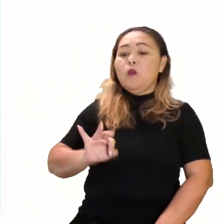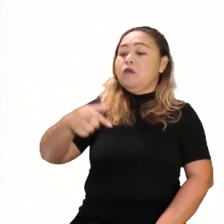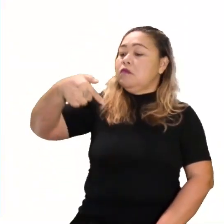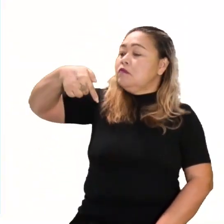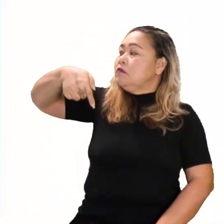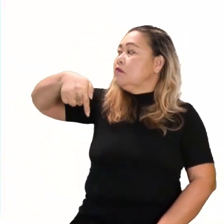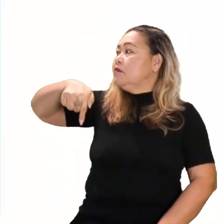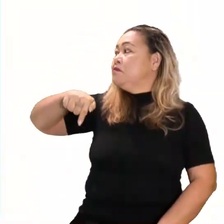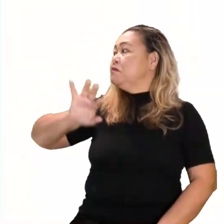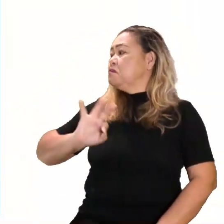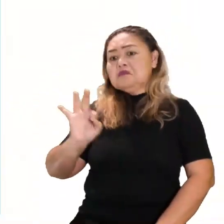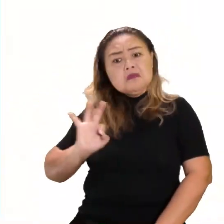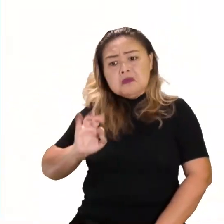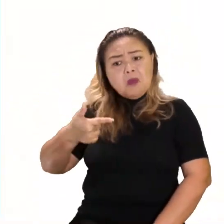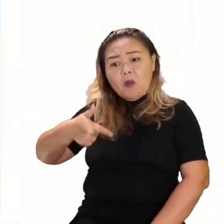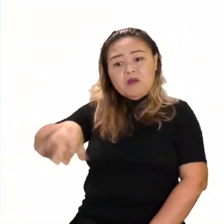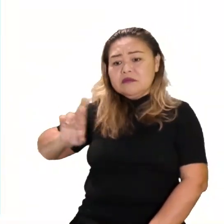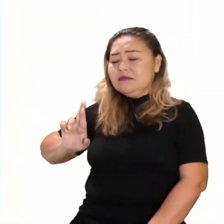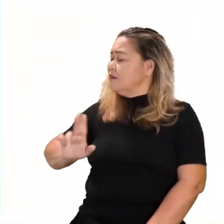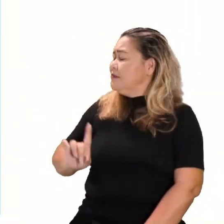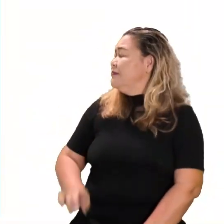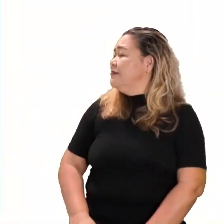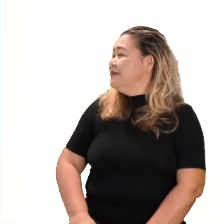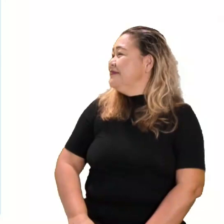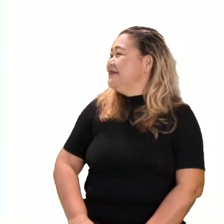razão? Não tem nenhuma razão para falar disso.